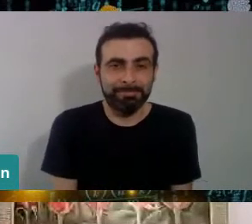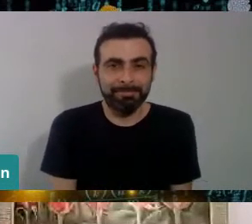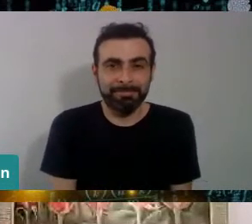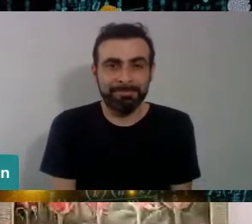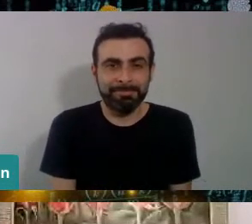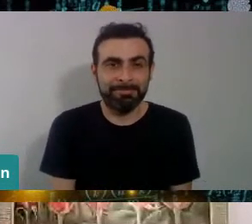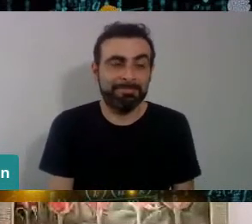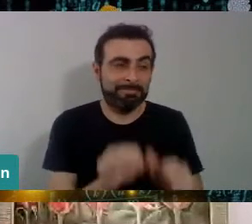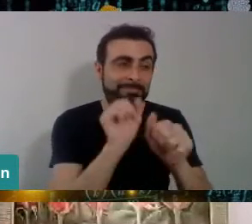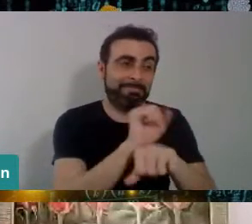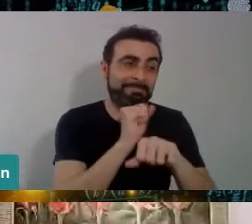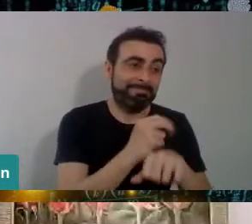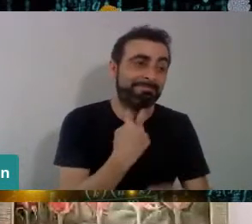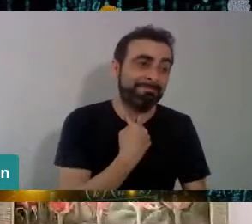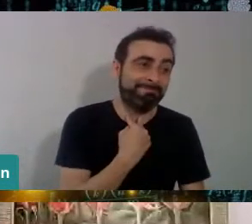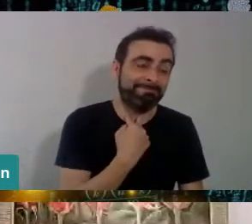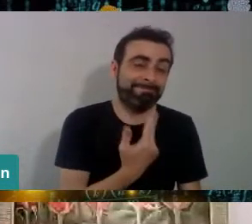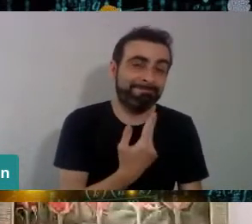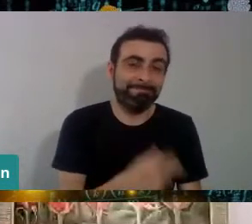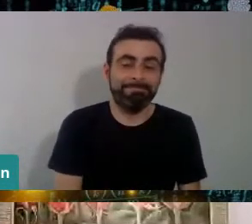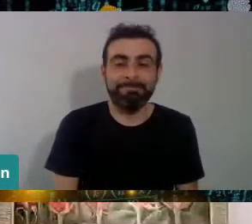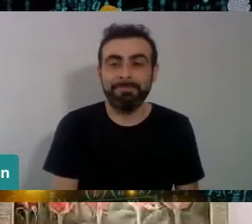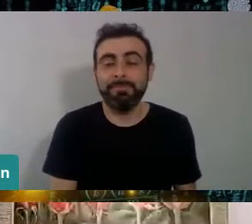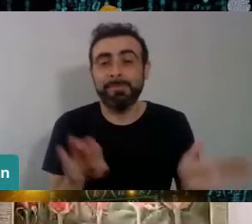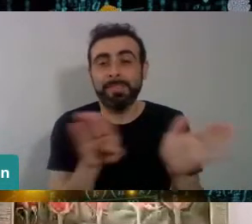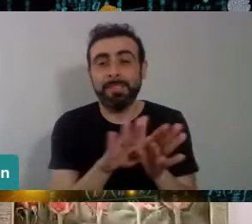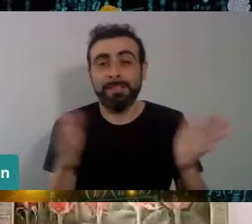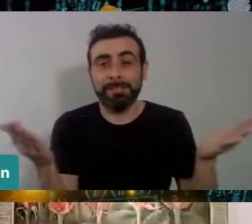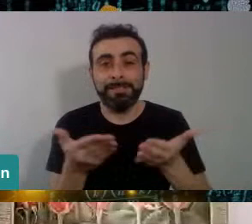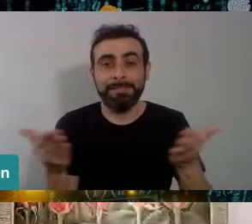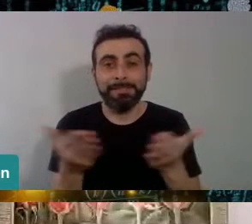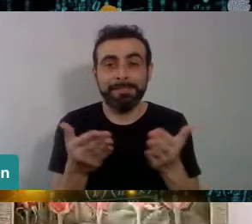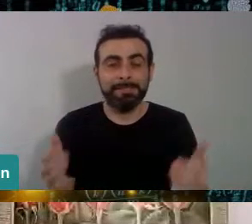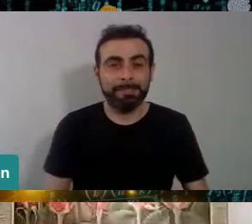Pegou trânsito no caminho. Ela já chega já. Ela já chega já.